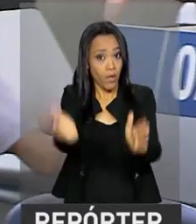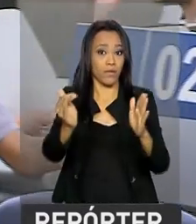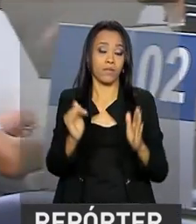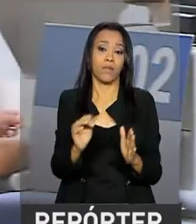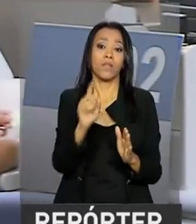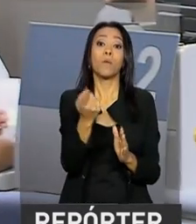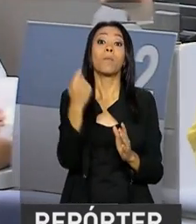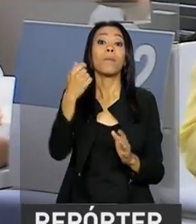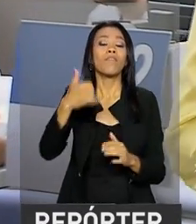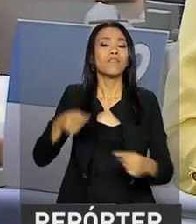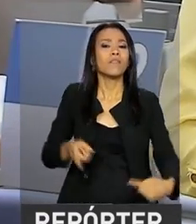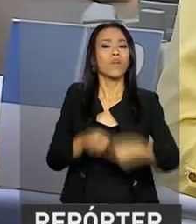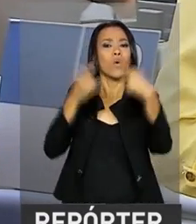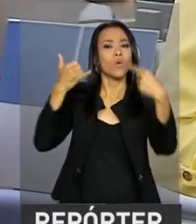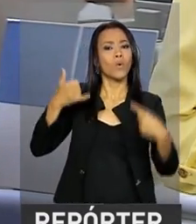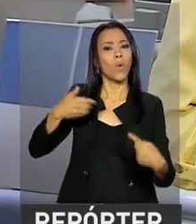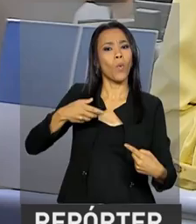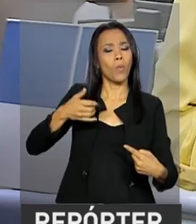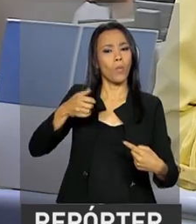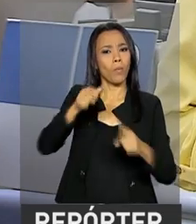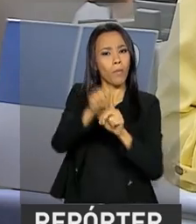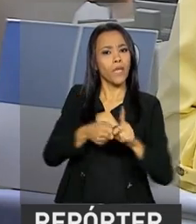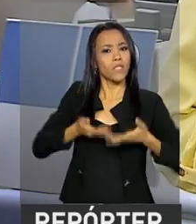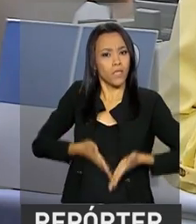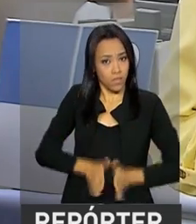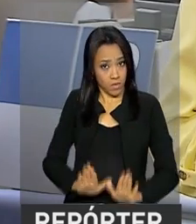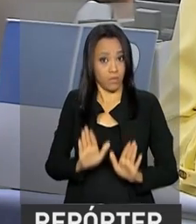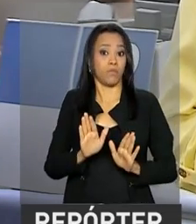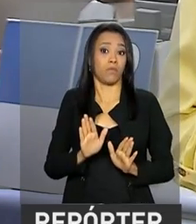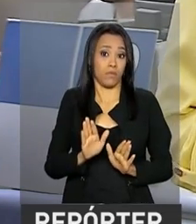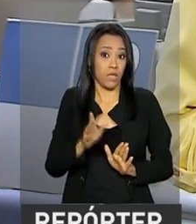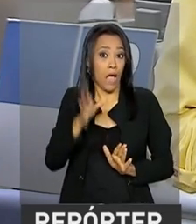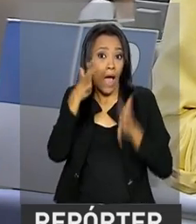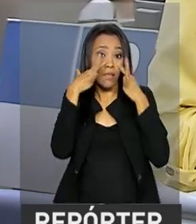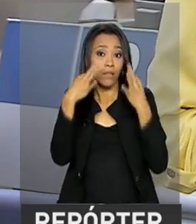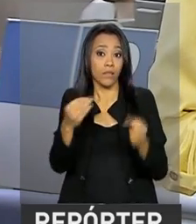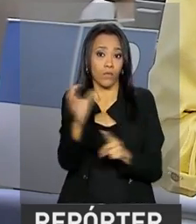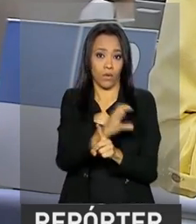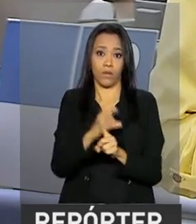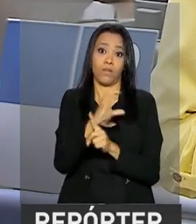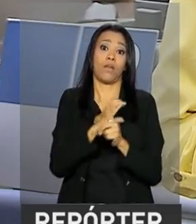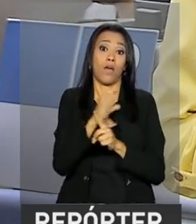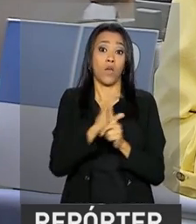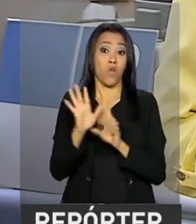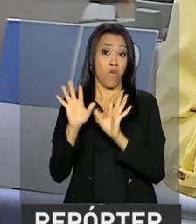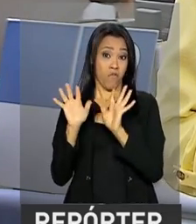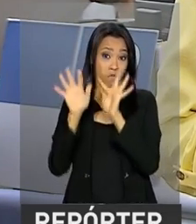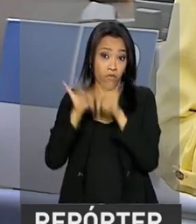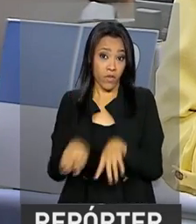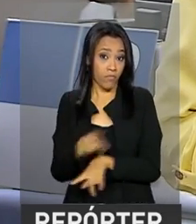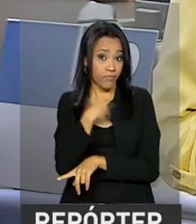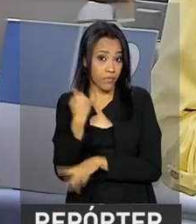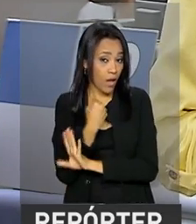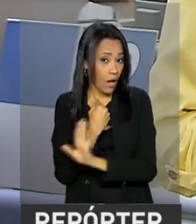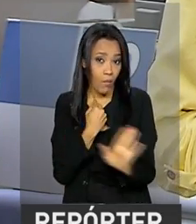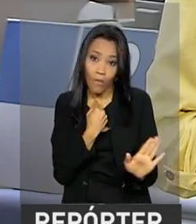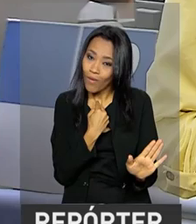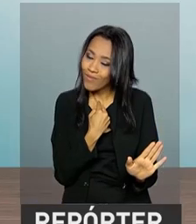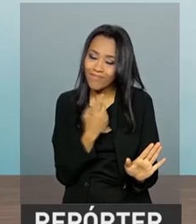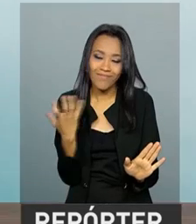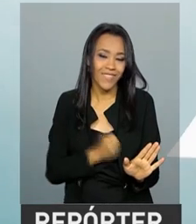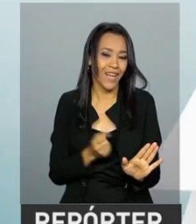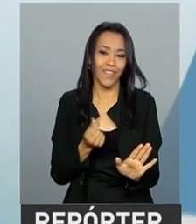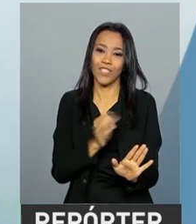acordo com o mês de nascimento do trabalhador e é preciso ficar até atento ao calendário após o prazo final não será possível sacar o